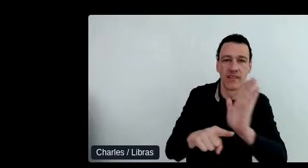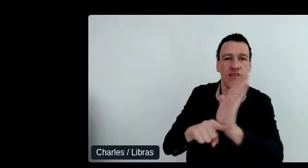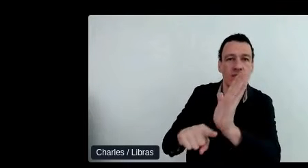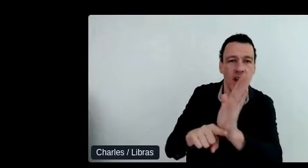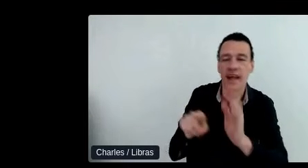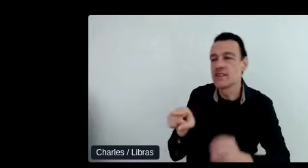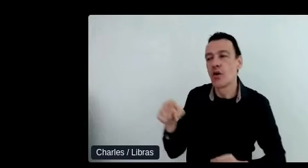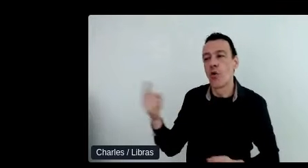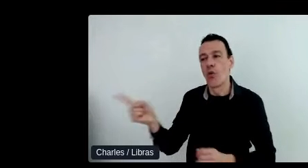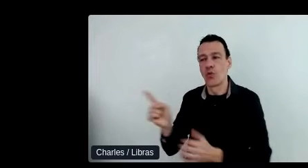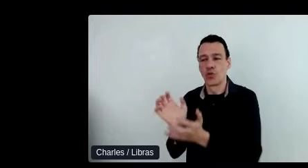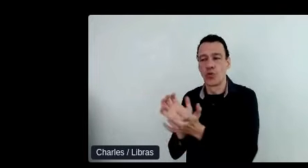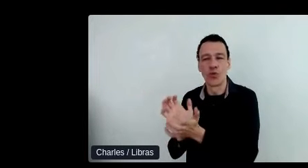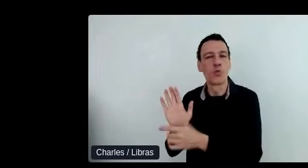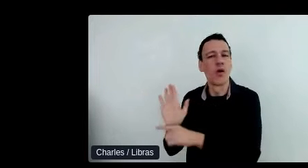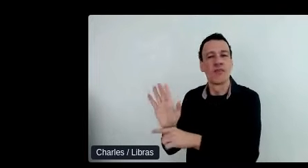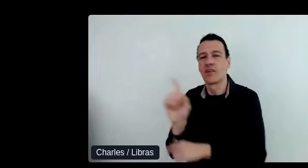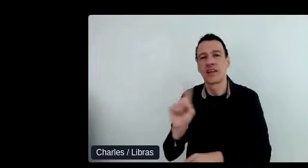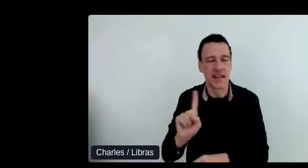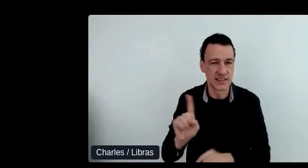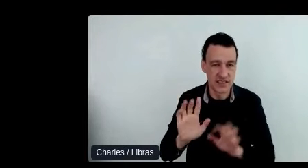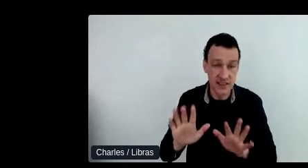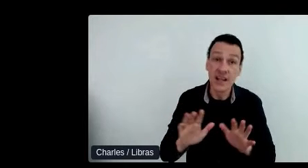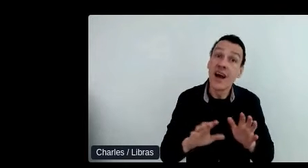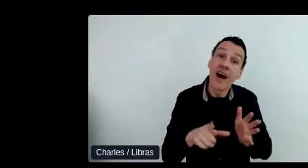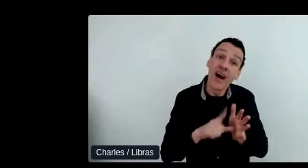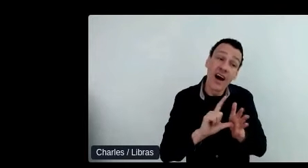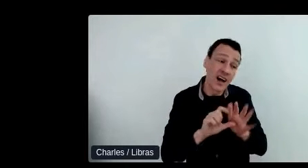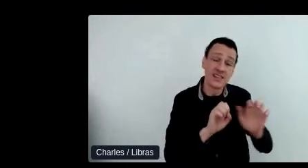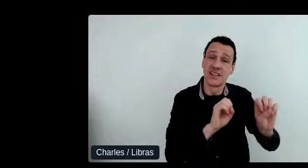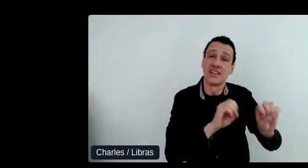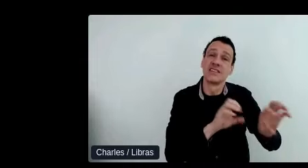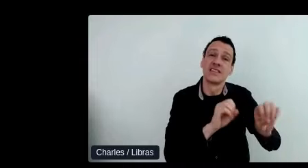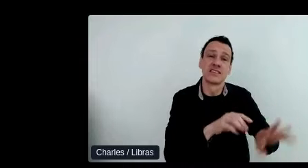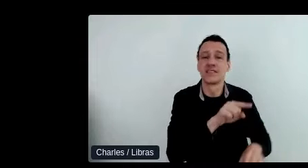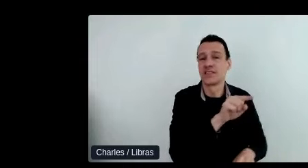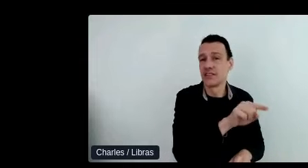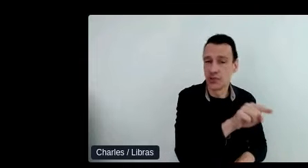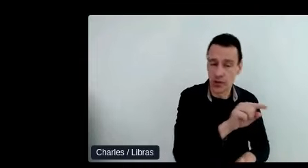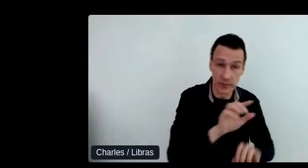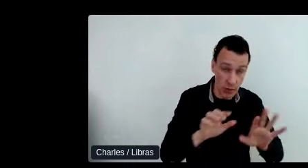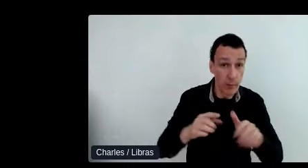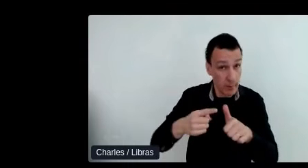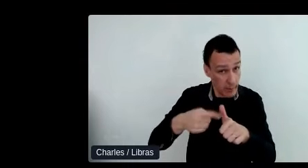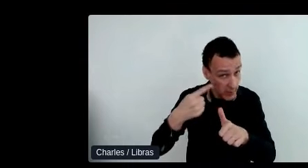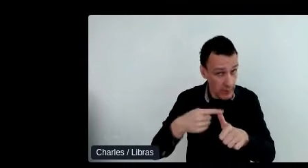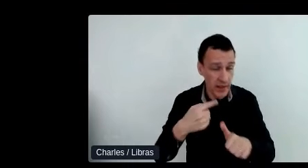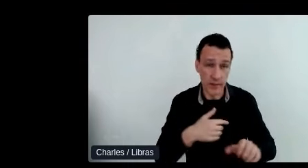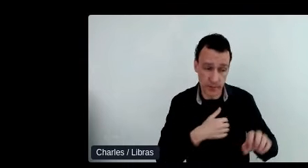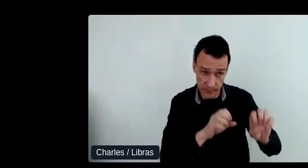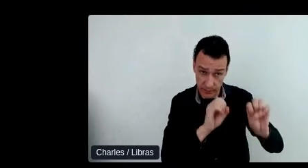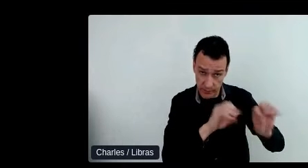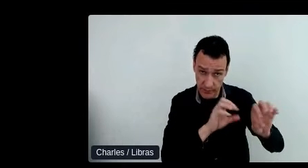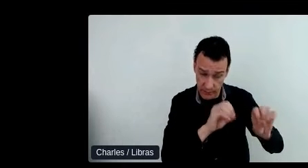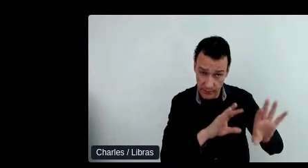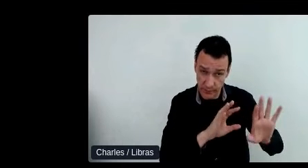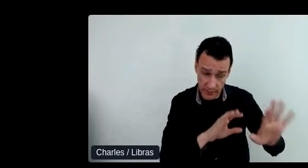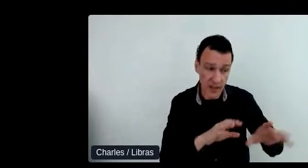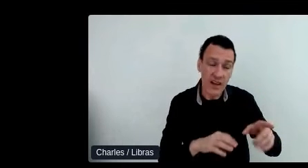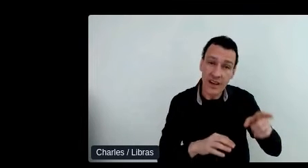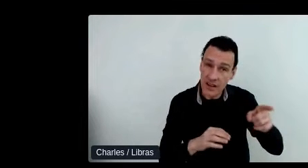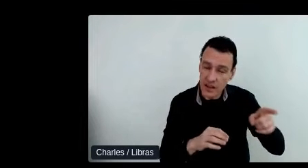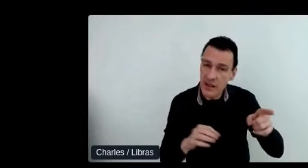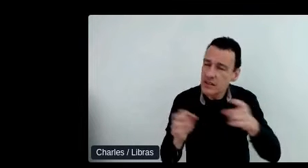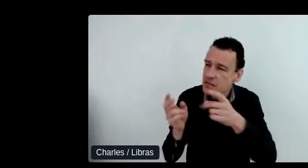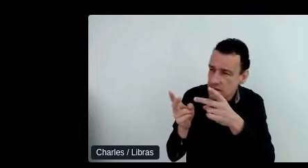base nas estatísticas de dados de treinamento. A amplificação ocorre porque o condicionamento de X amplifica qualquer viés